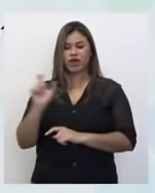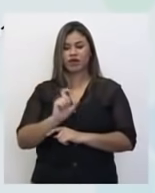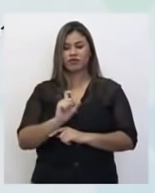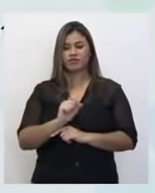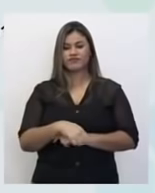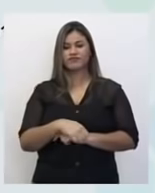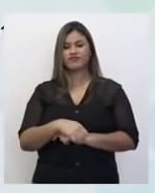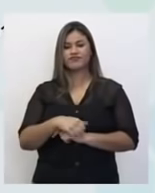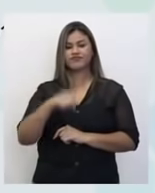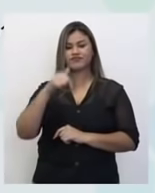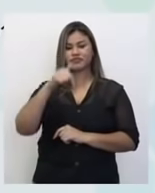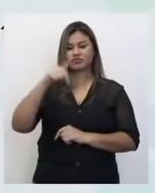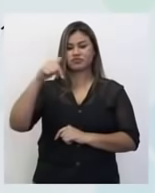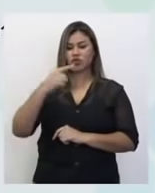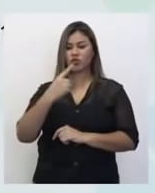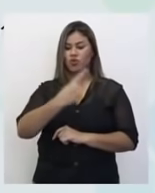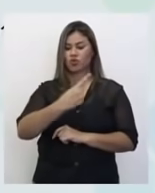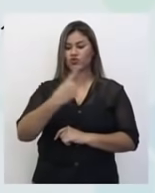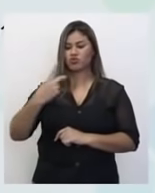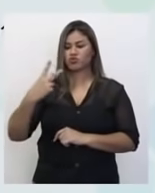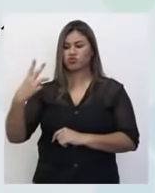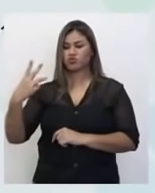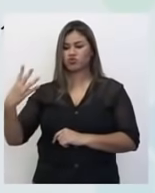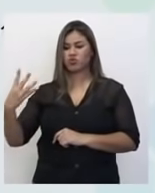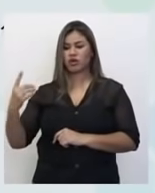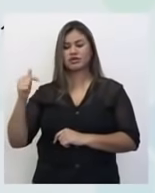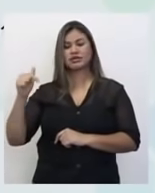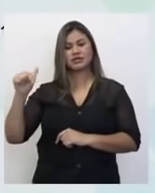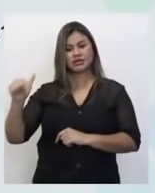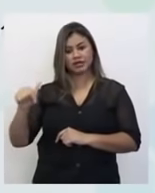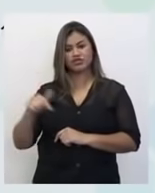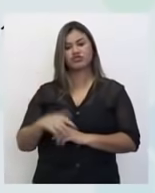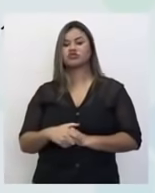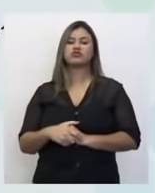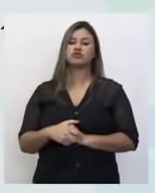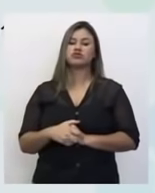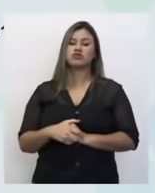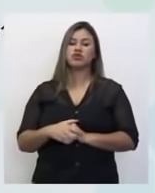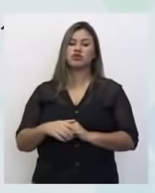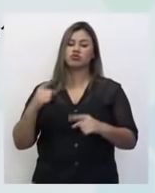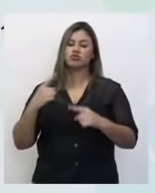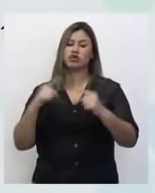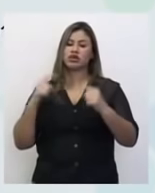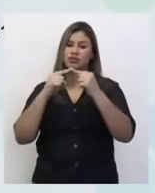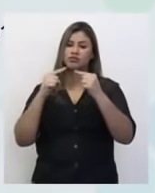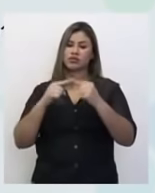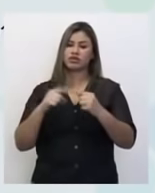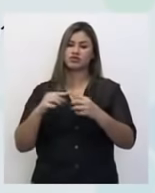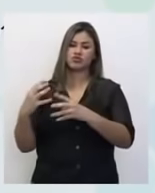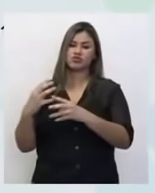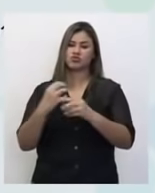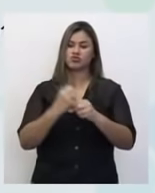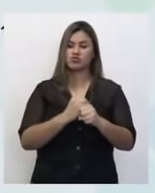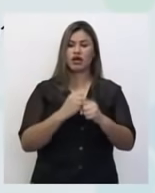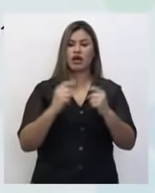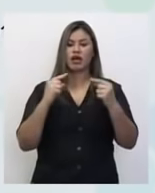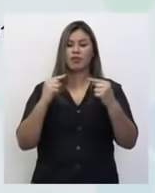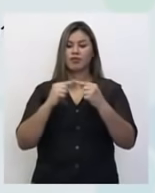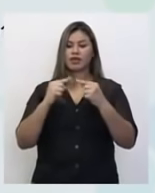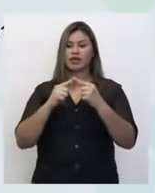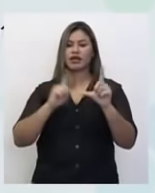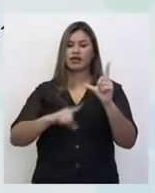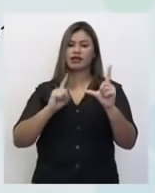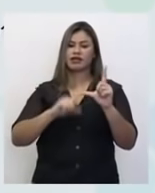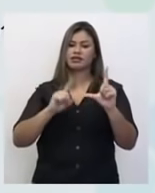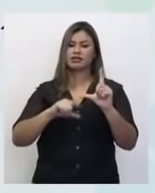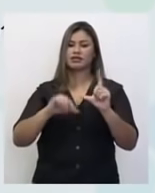A gente tem sete conjuntos de oito algarismos. Por quê? Porque esse conjunto vai dizer qual é a letra que a gente tá